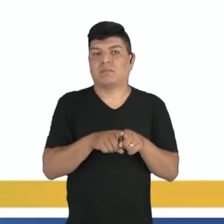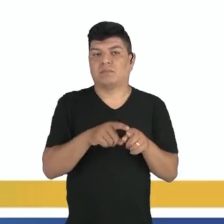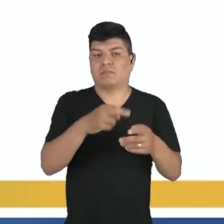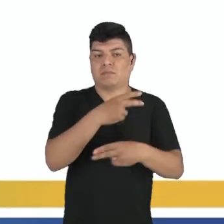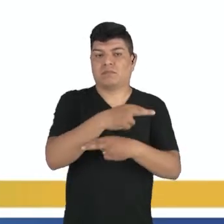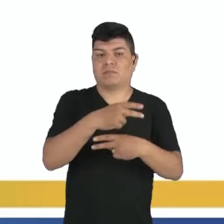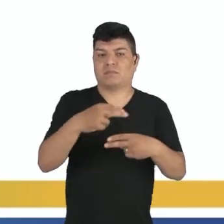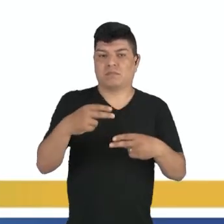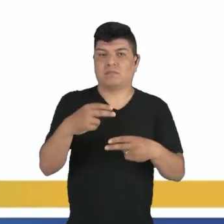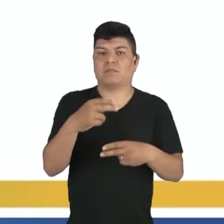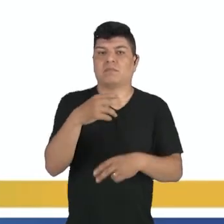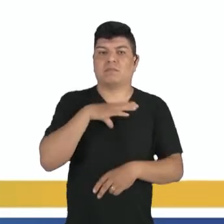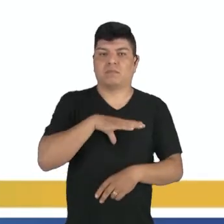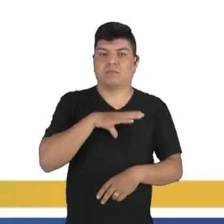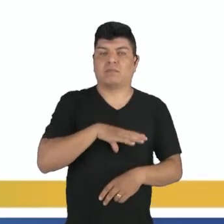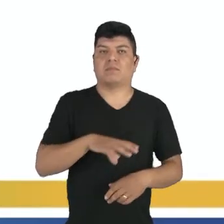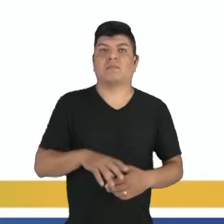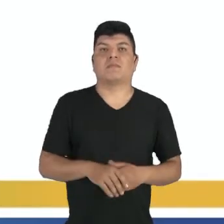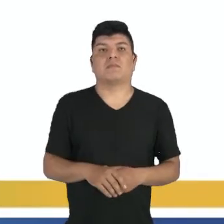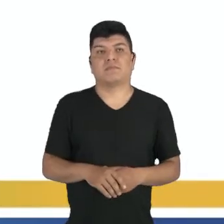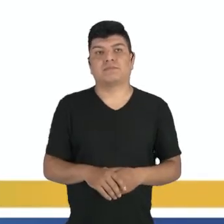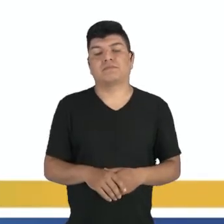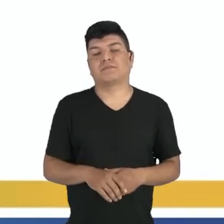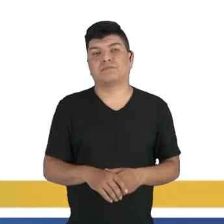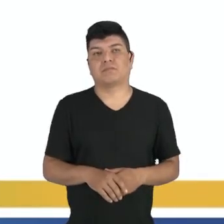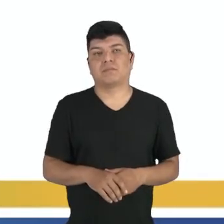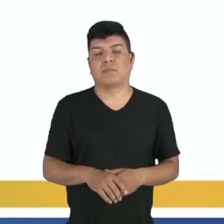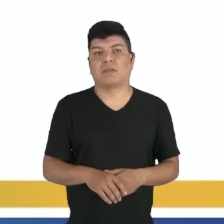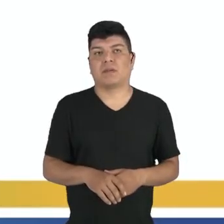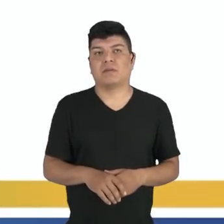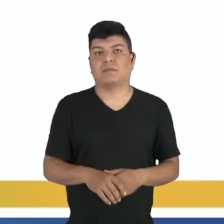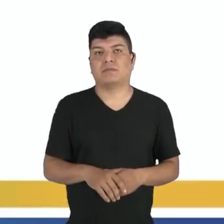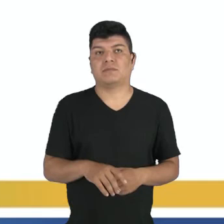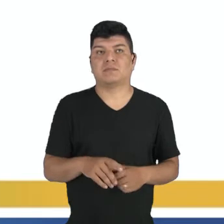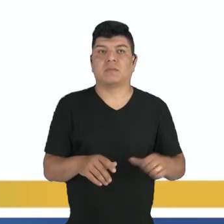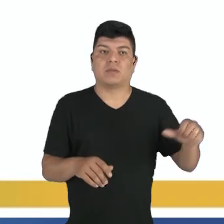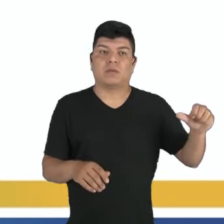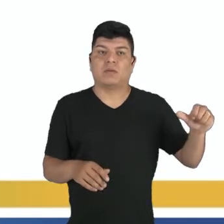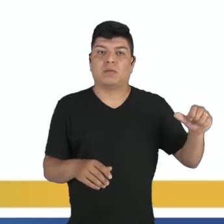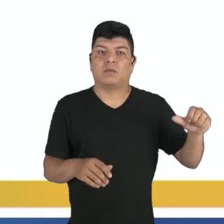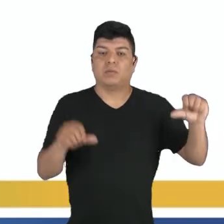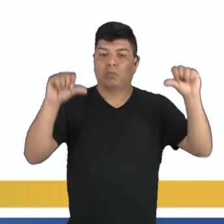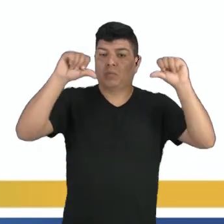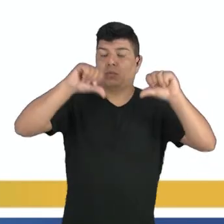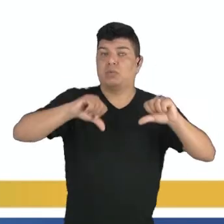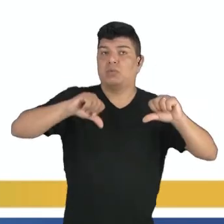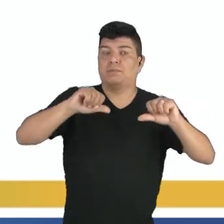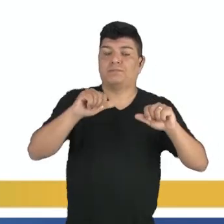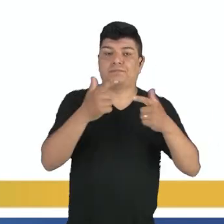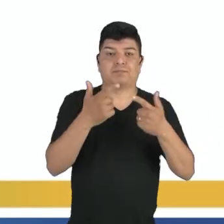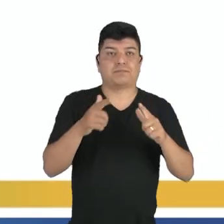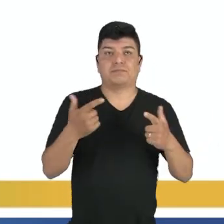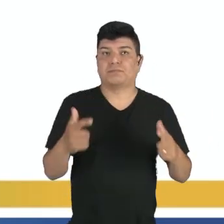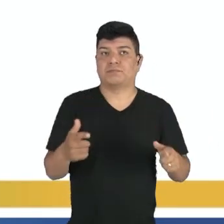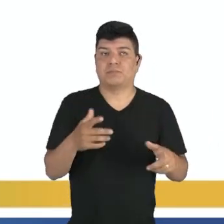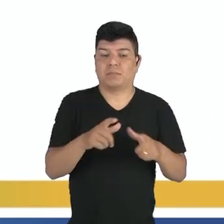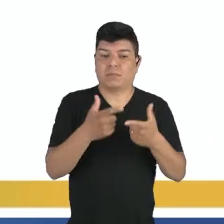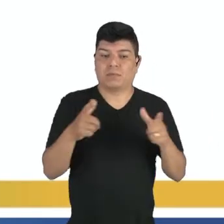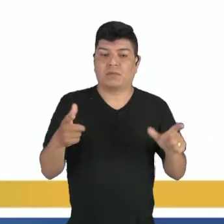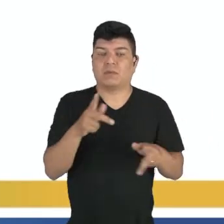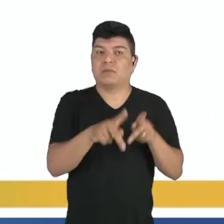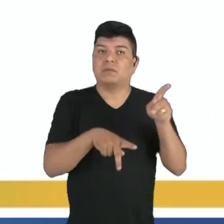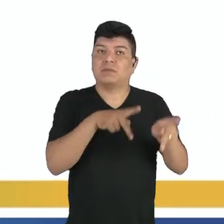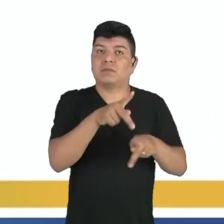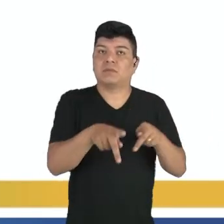as coisas que tem a ver com o meio urbano você veja aí que em nenhum momento tem queda da taxa dessa pouco de crescimento da população